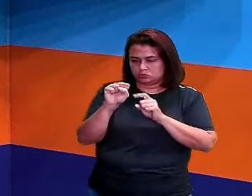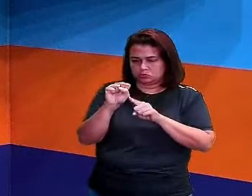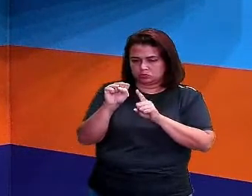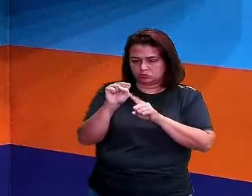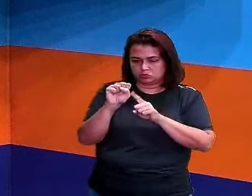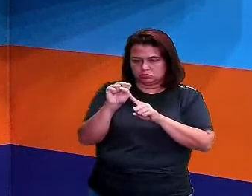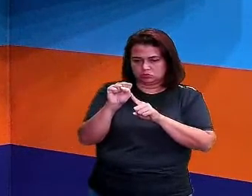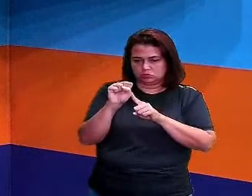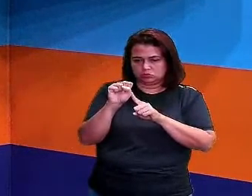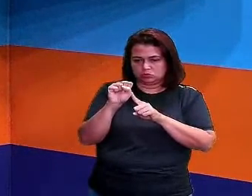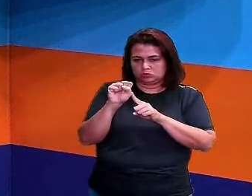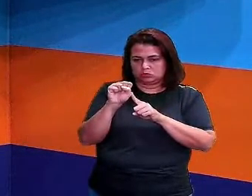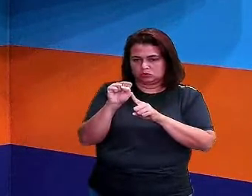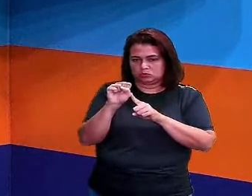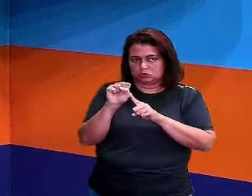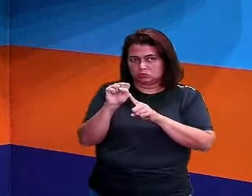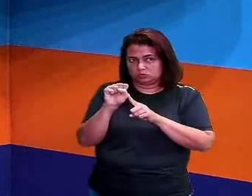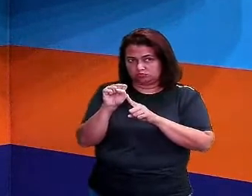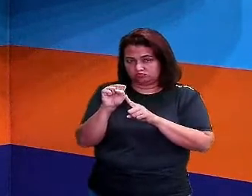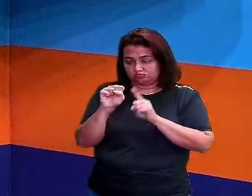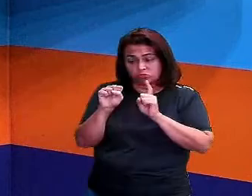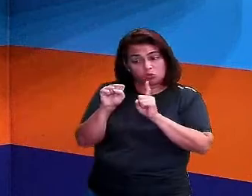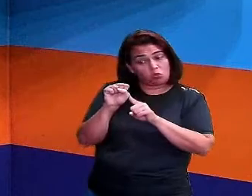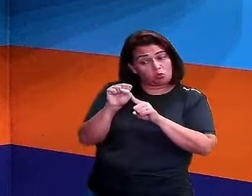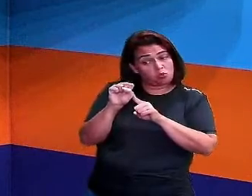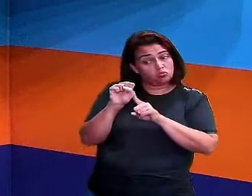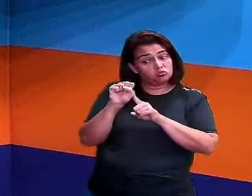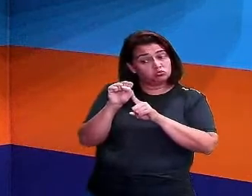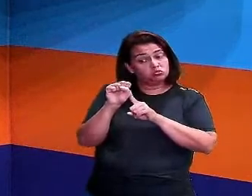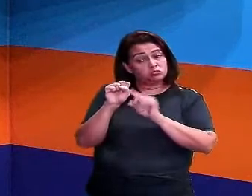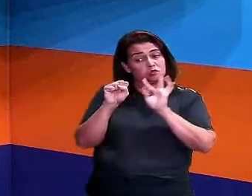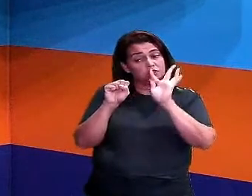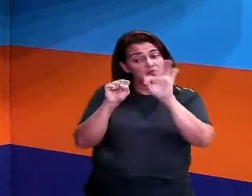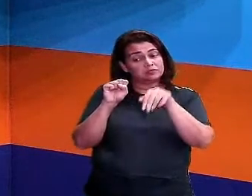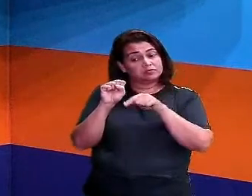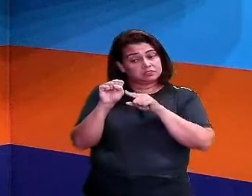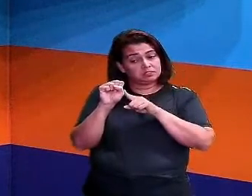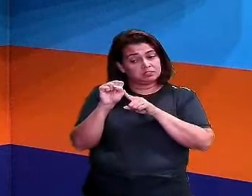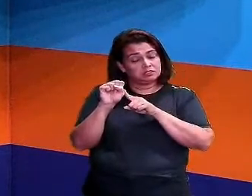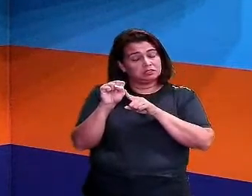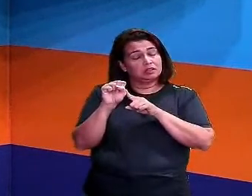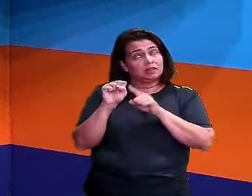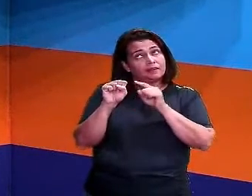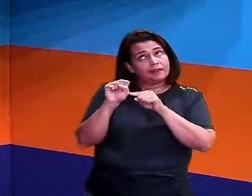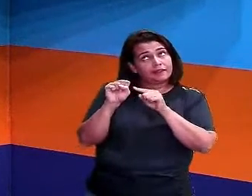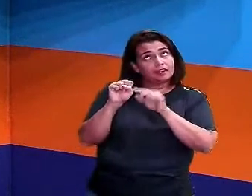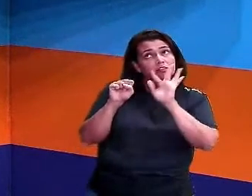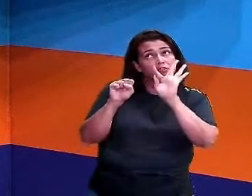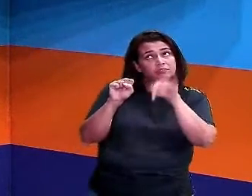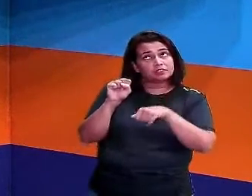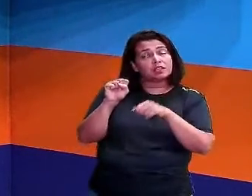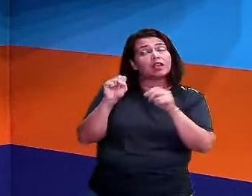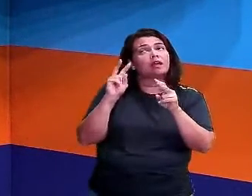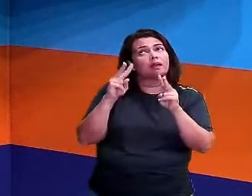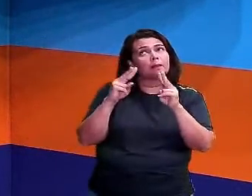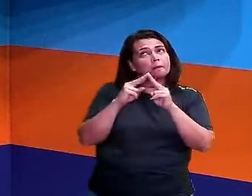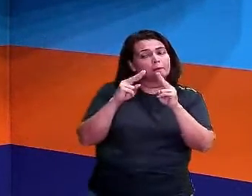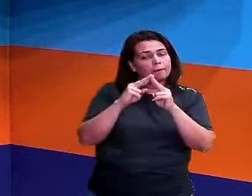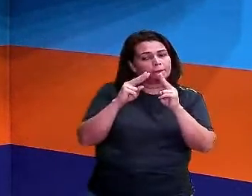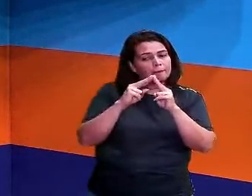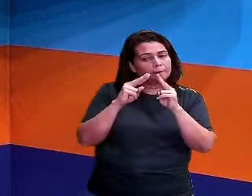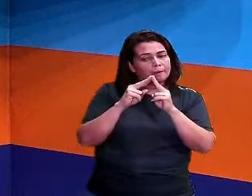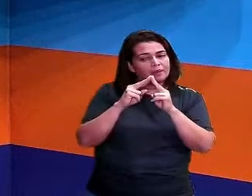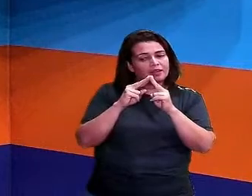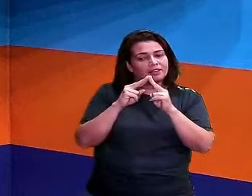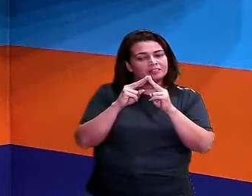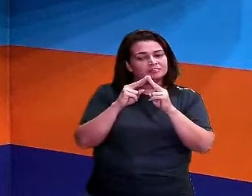378. Professora, ele termina em 8. Então, se ele termina em 8, ele é um número par. Ele